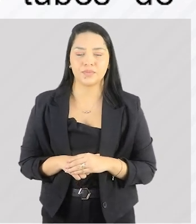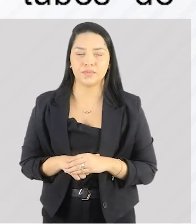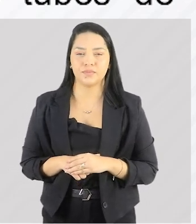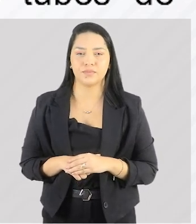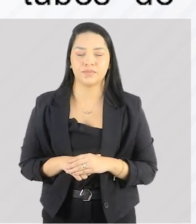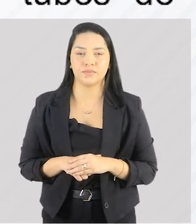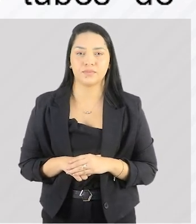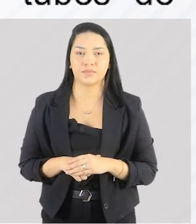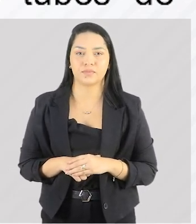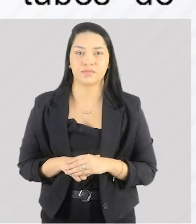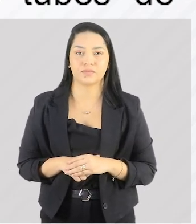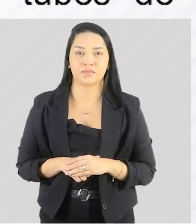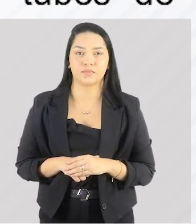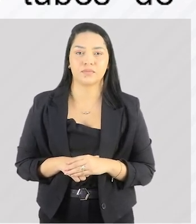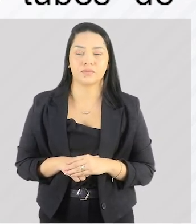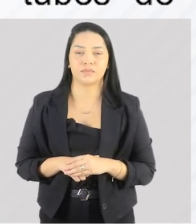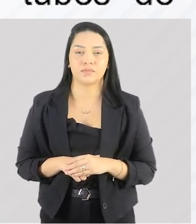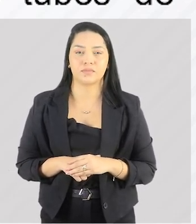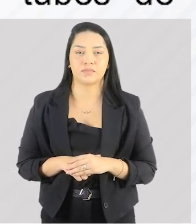3/8